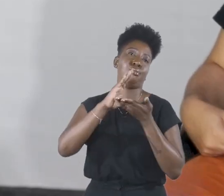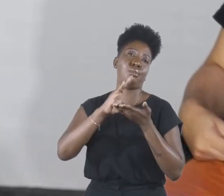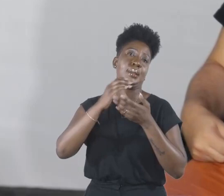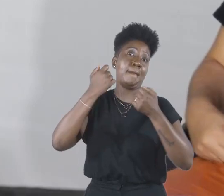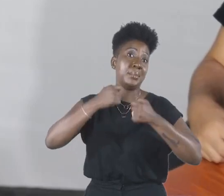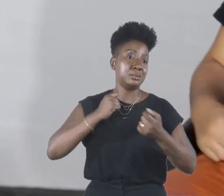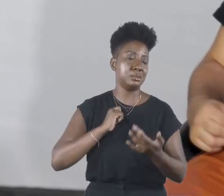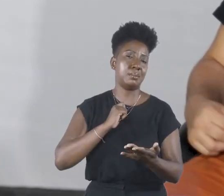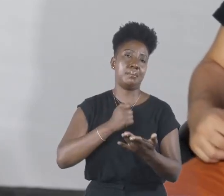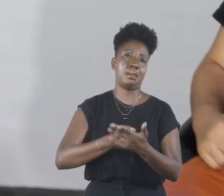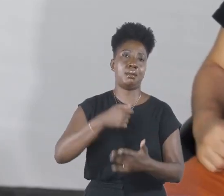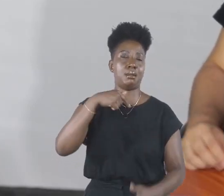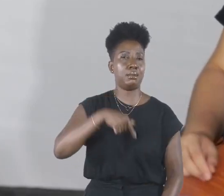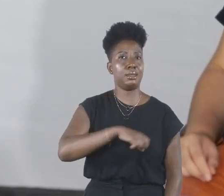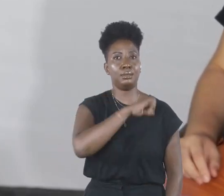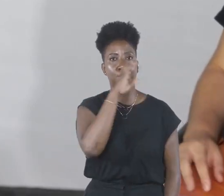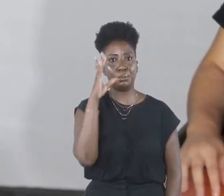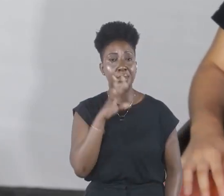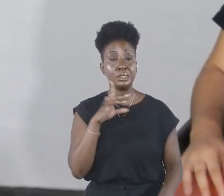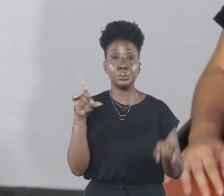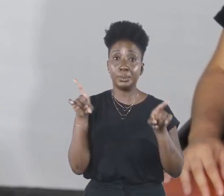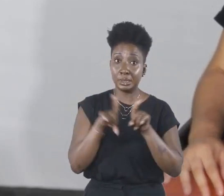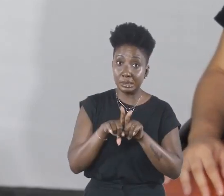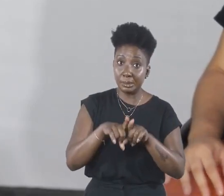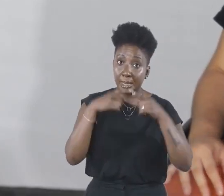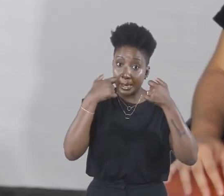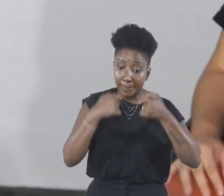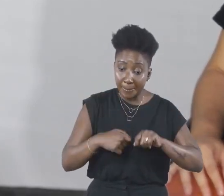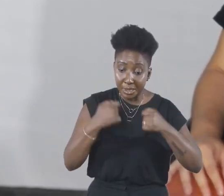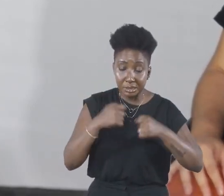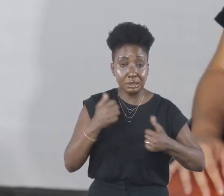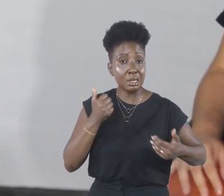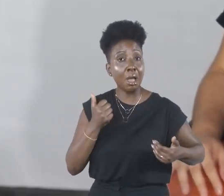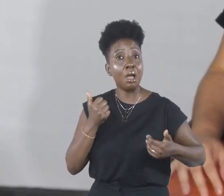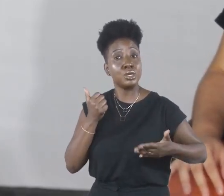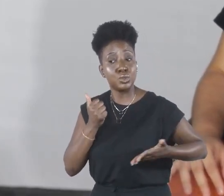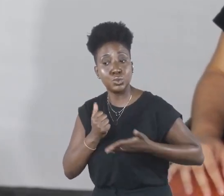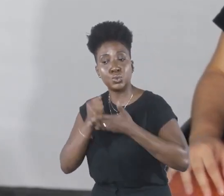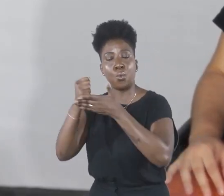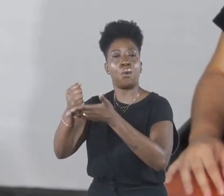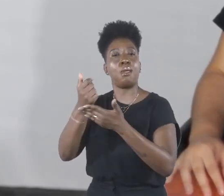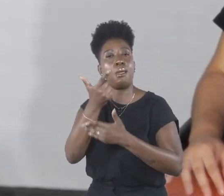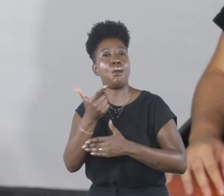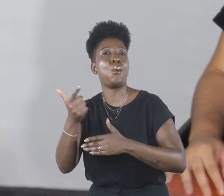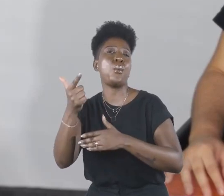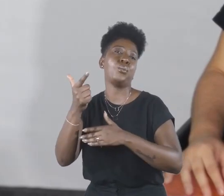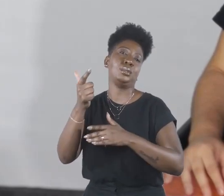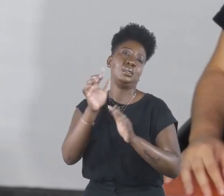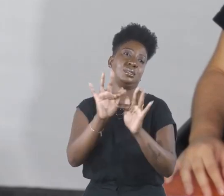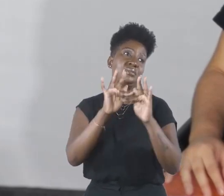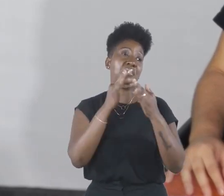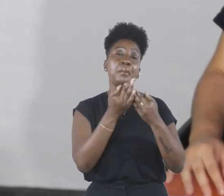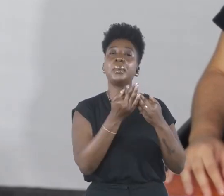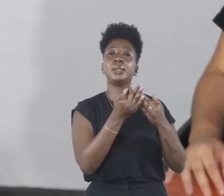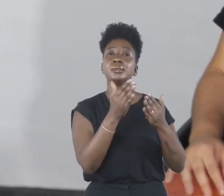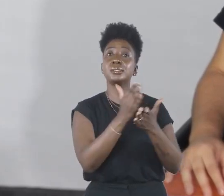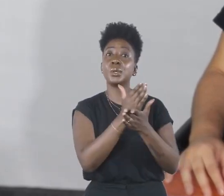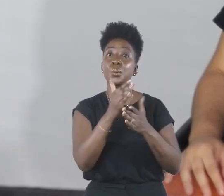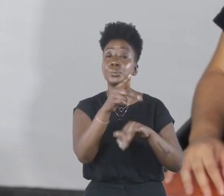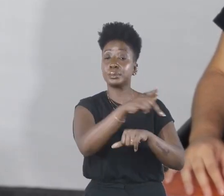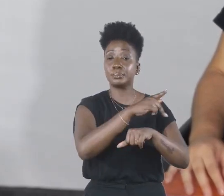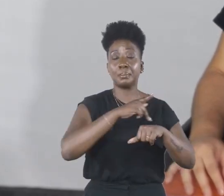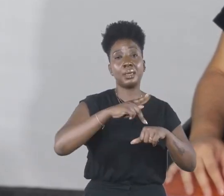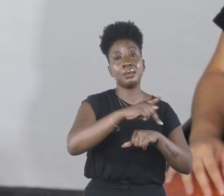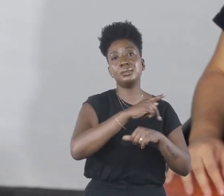brasileiro, porque precisa pagar as contas aqui no Brasil, mas também precisa ajudar as famílias no país de origem, que está muito precisado.